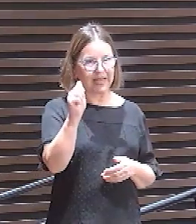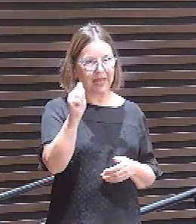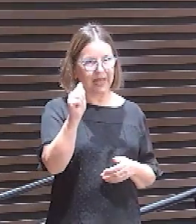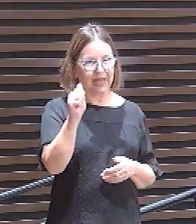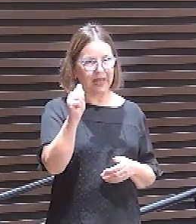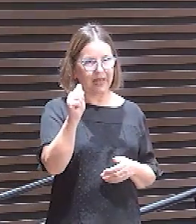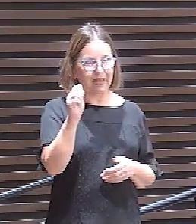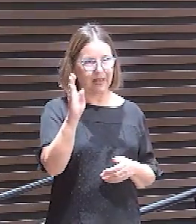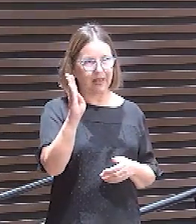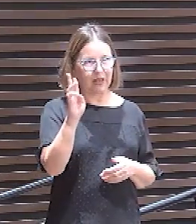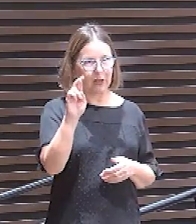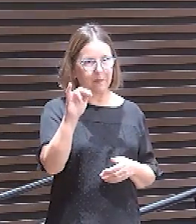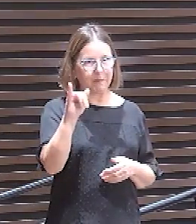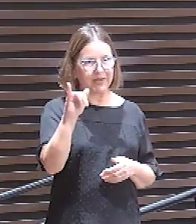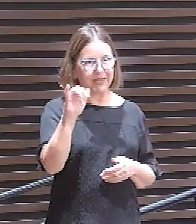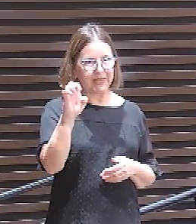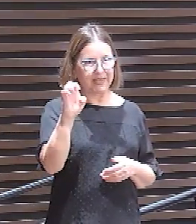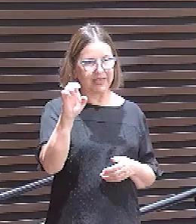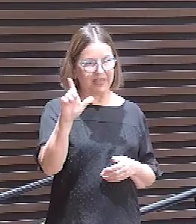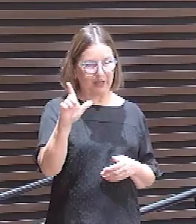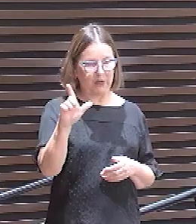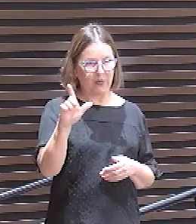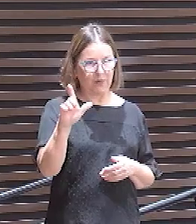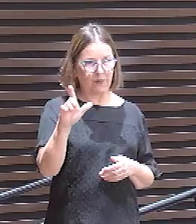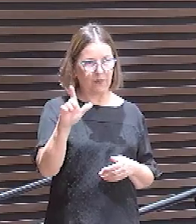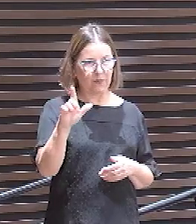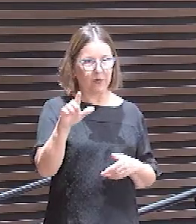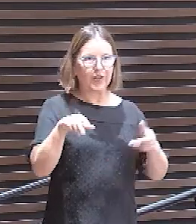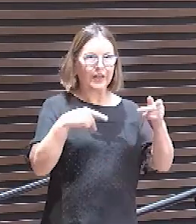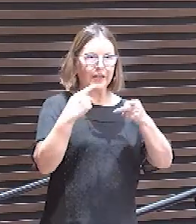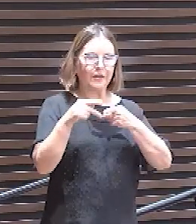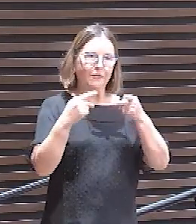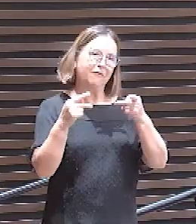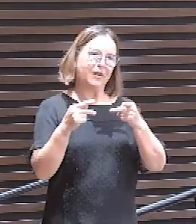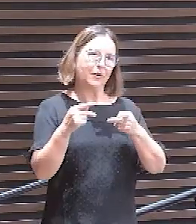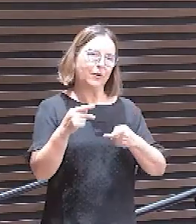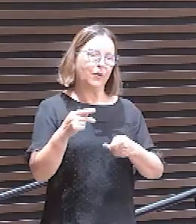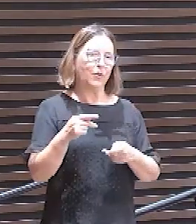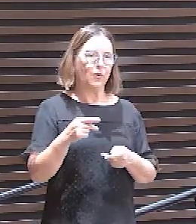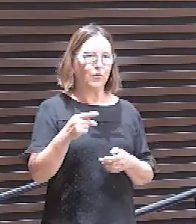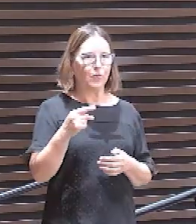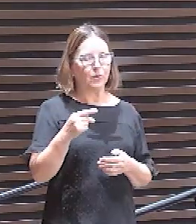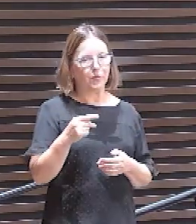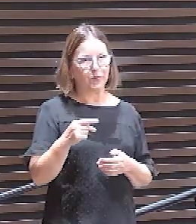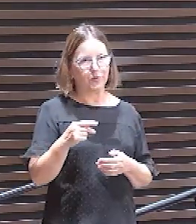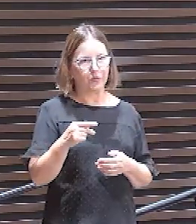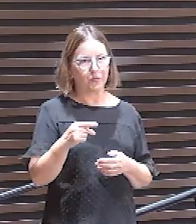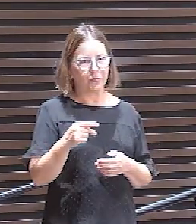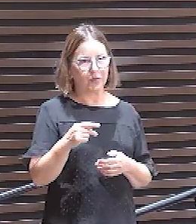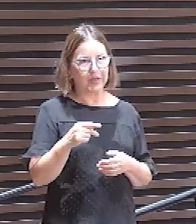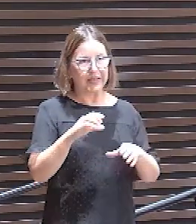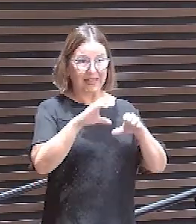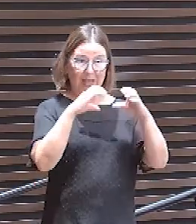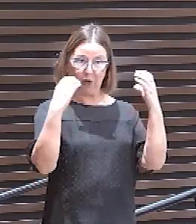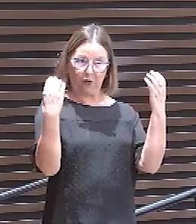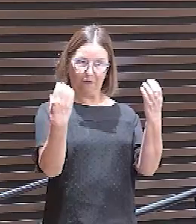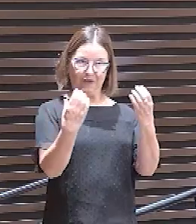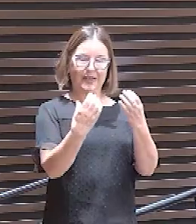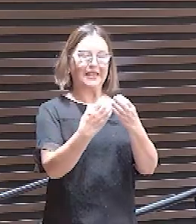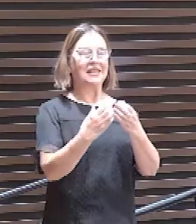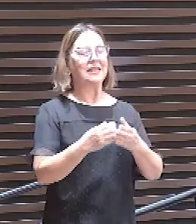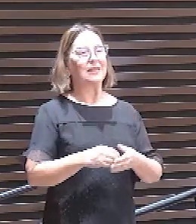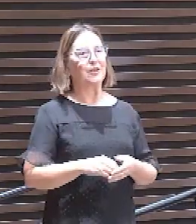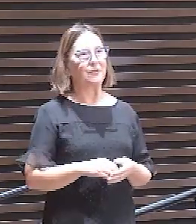falou sobre ele no nosso encontro, lá com os missionários, que é a